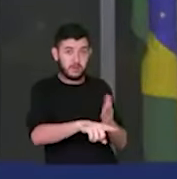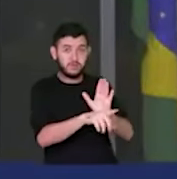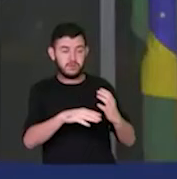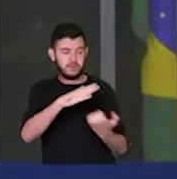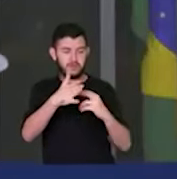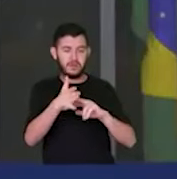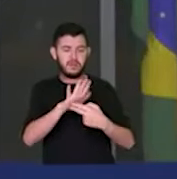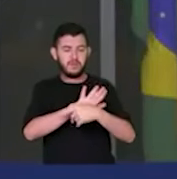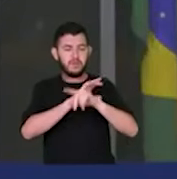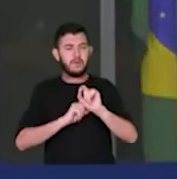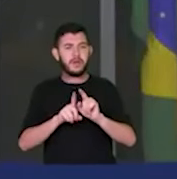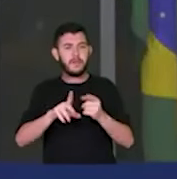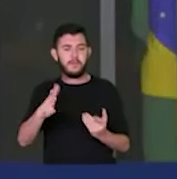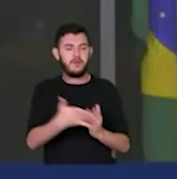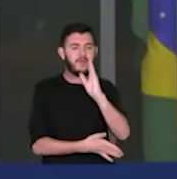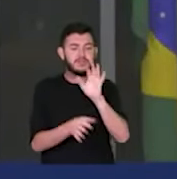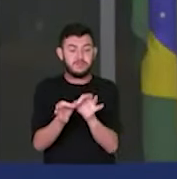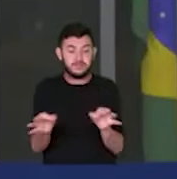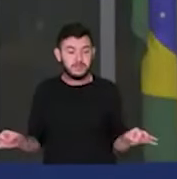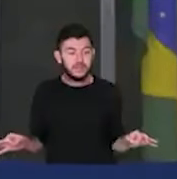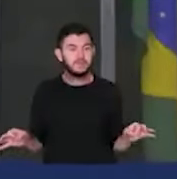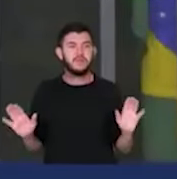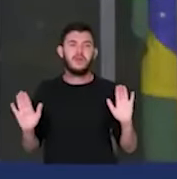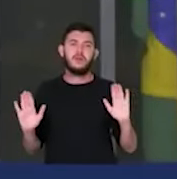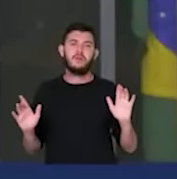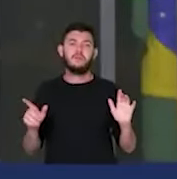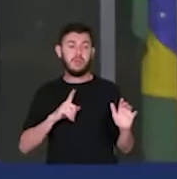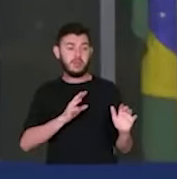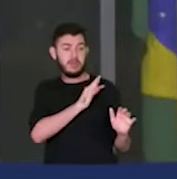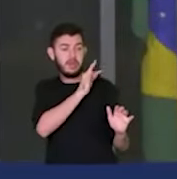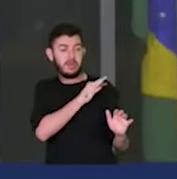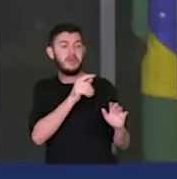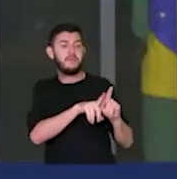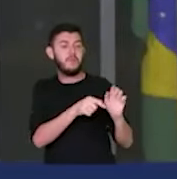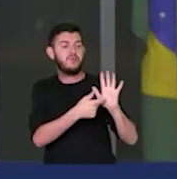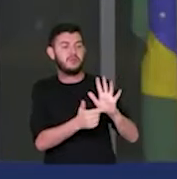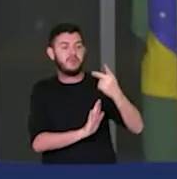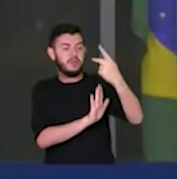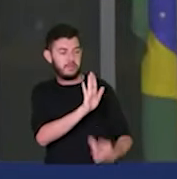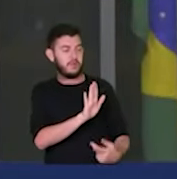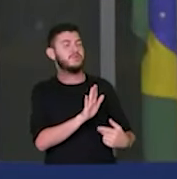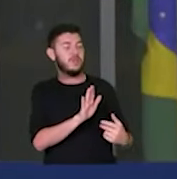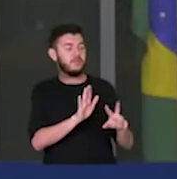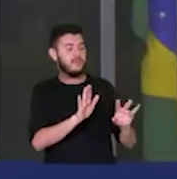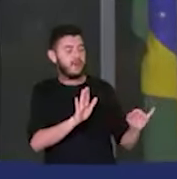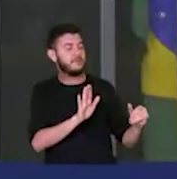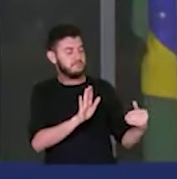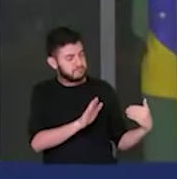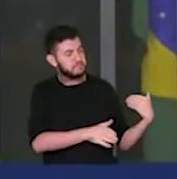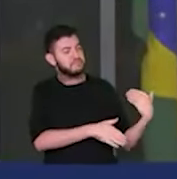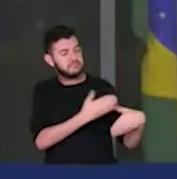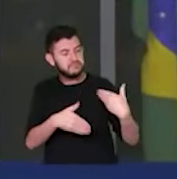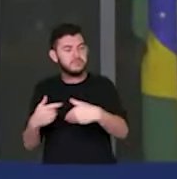o projeto por uma simples aprovação, é aprovar com tecnicidade, mostrando que ele vai ser bem aplicado. E esse